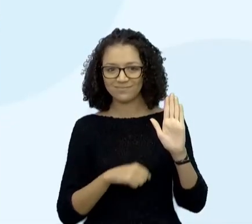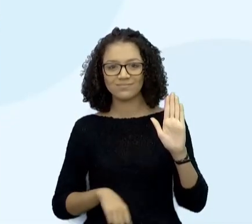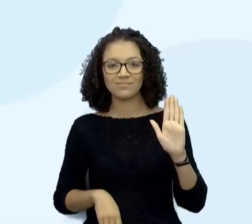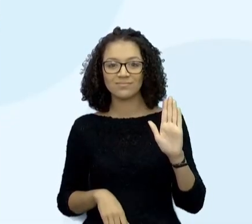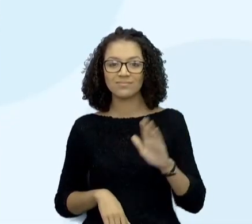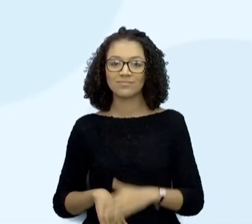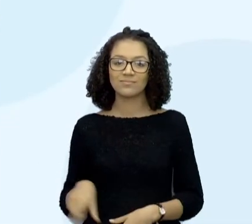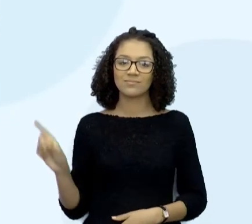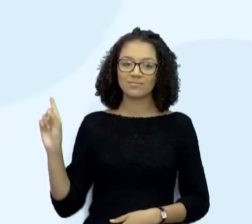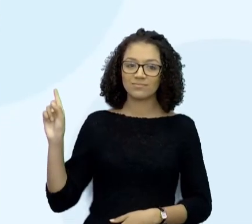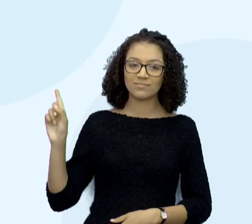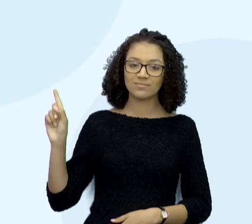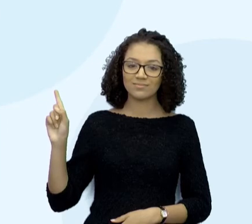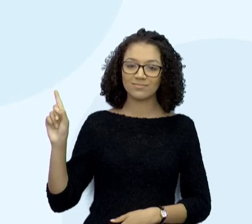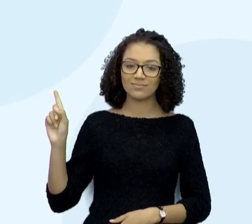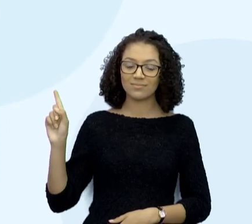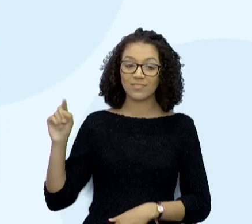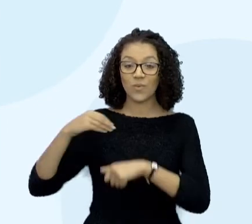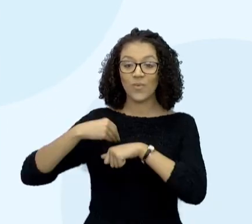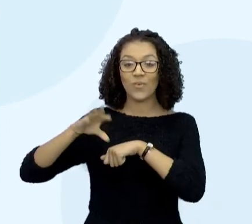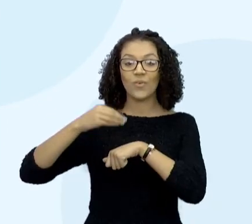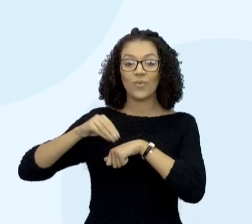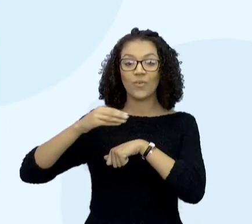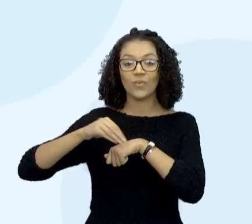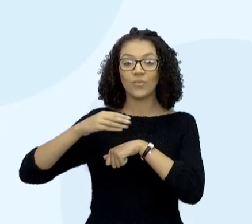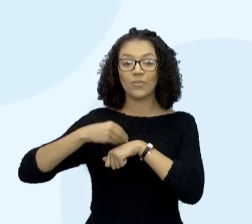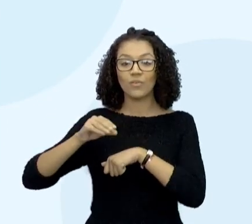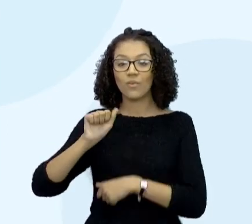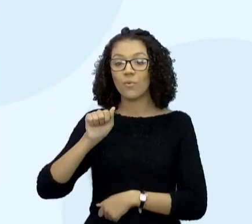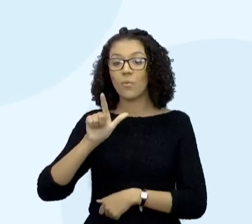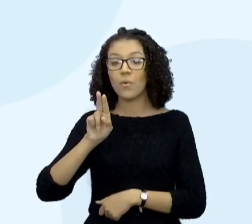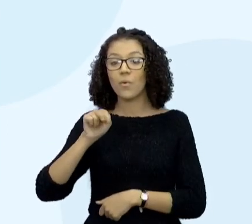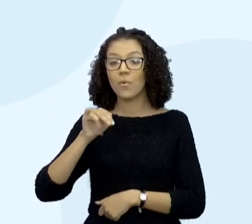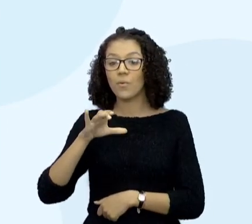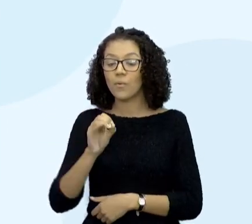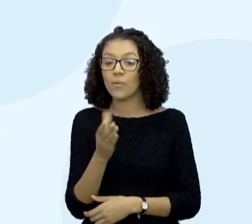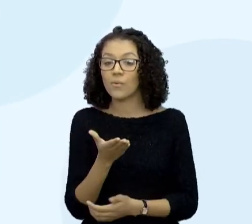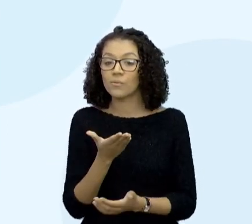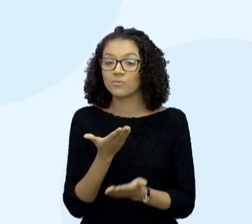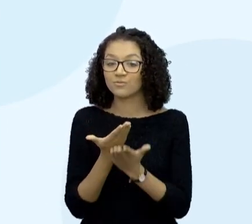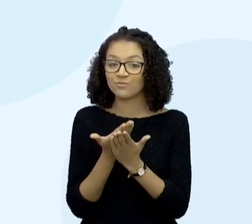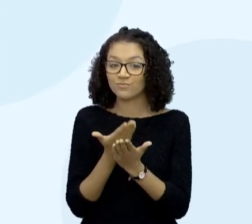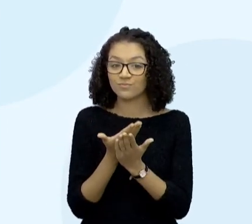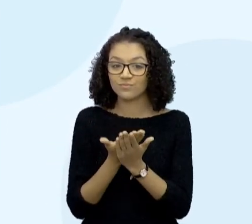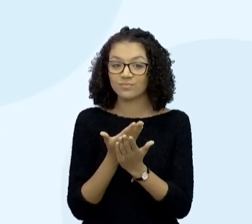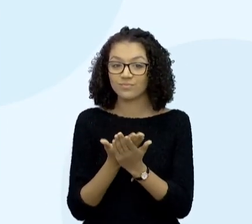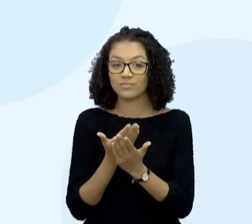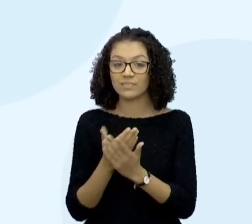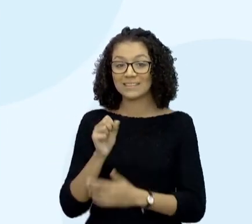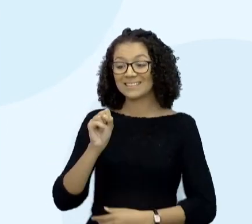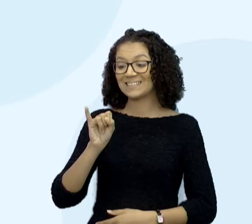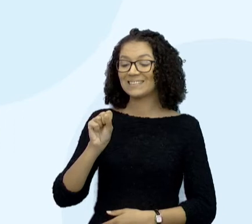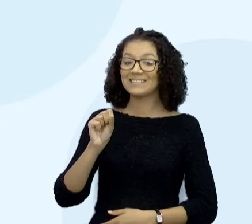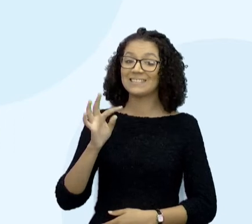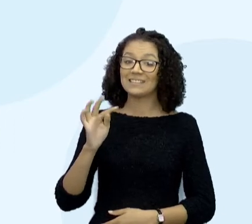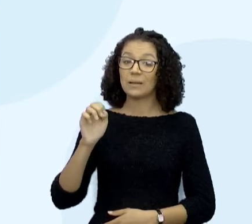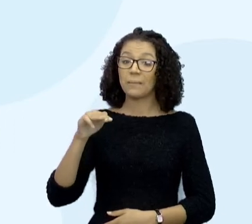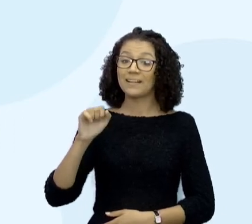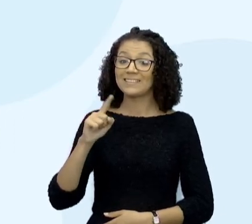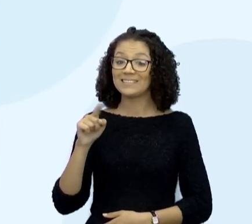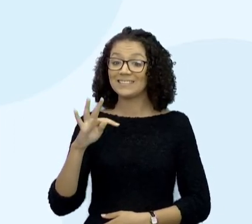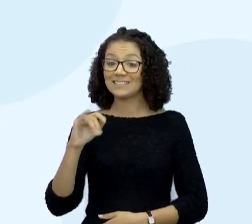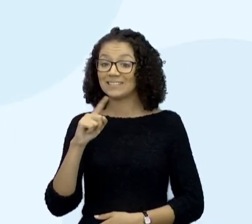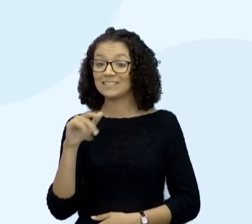orientações para os alunos trabalharem aí como sugestão. Então, nós temos aí a sistematização, que está aí, ó. Para a